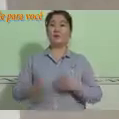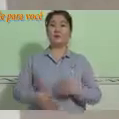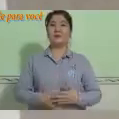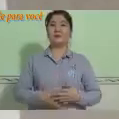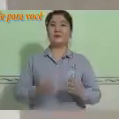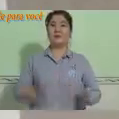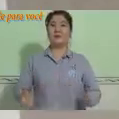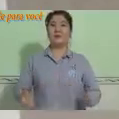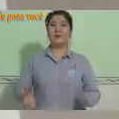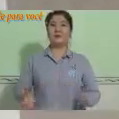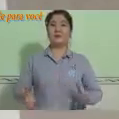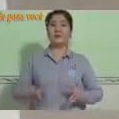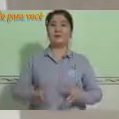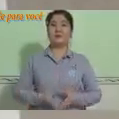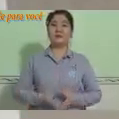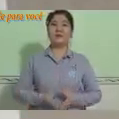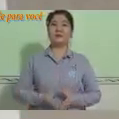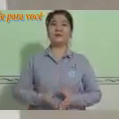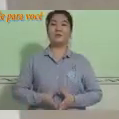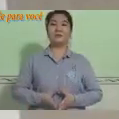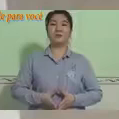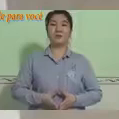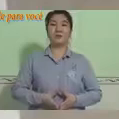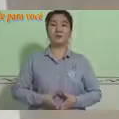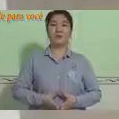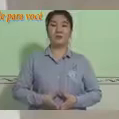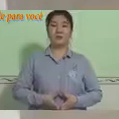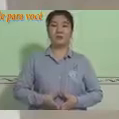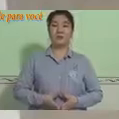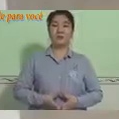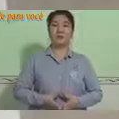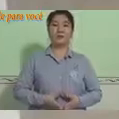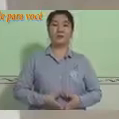GUASORODERIDRATAC, cedilha TOORAL, por dia.